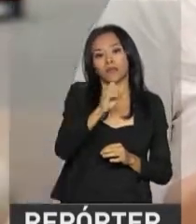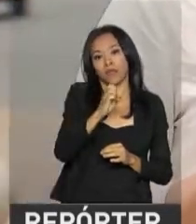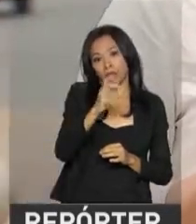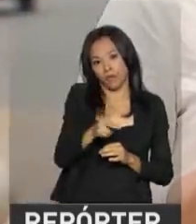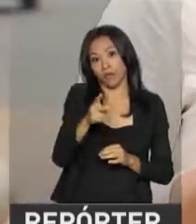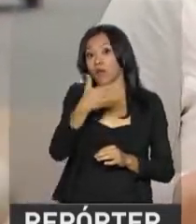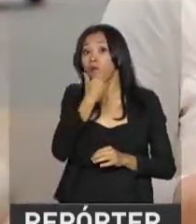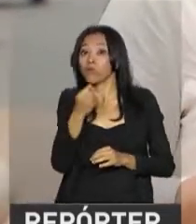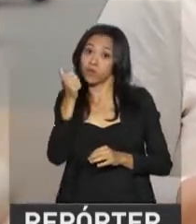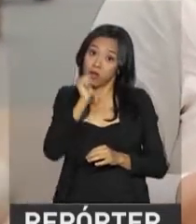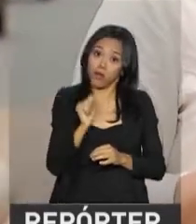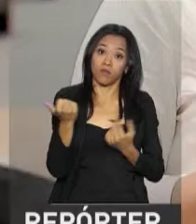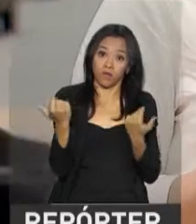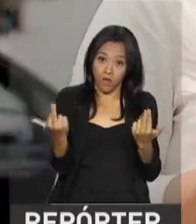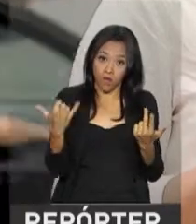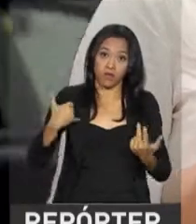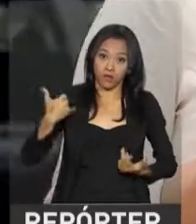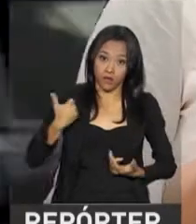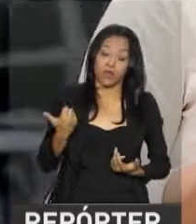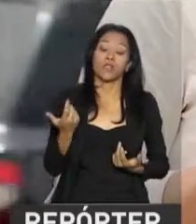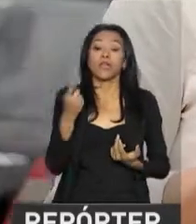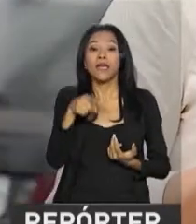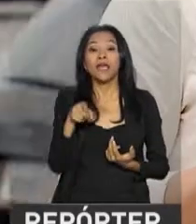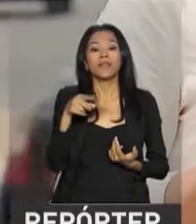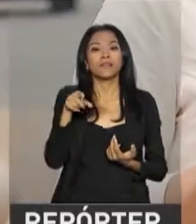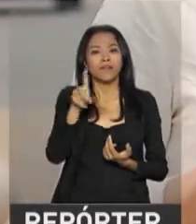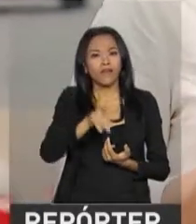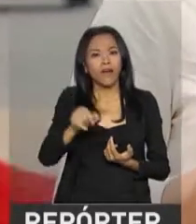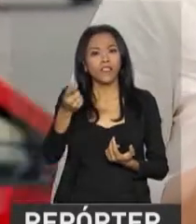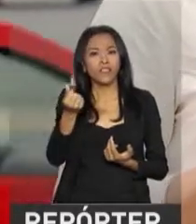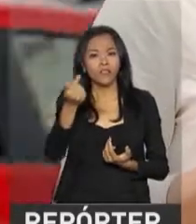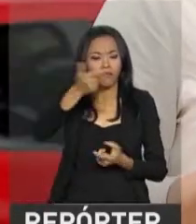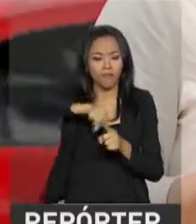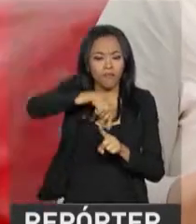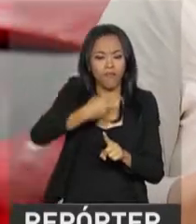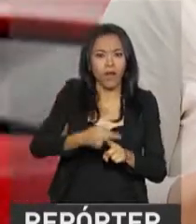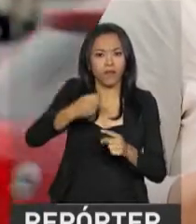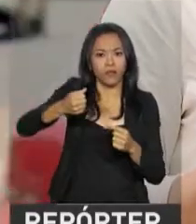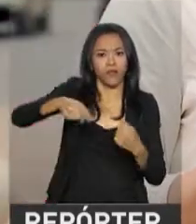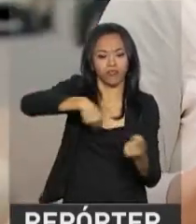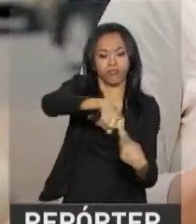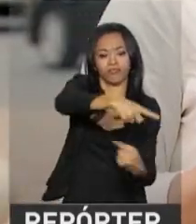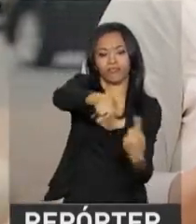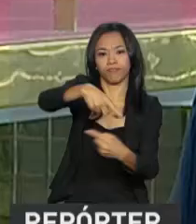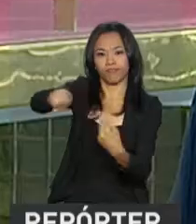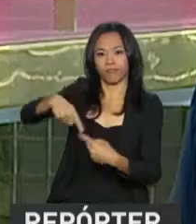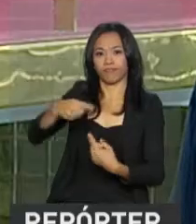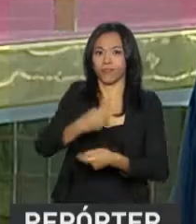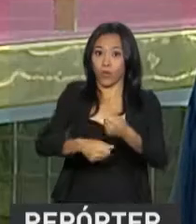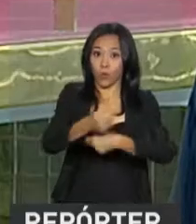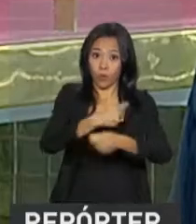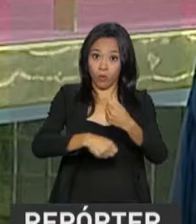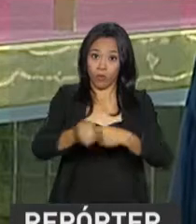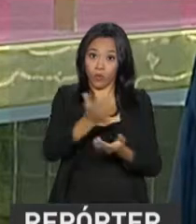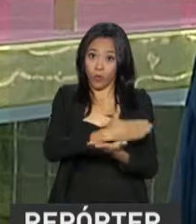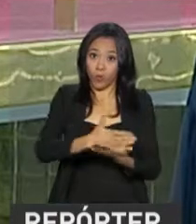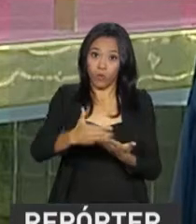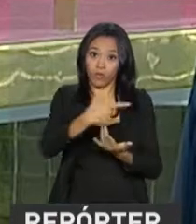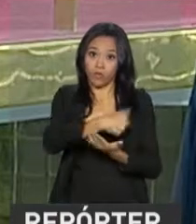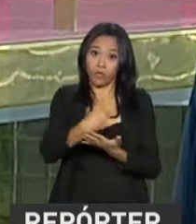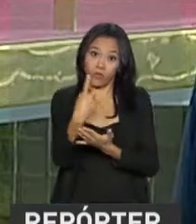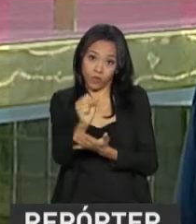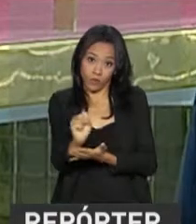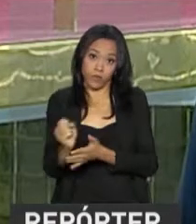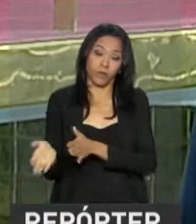as mulheres. A medida vai injetar mais recursos na economia no início de 2018. A ideia é reduzir o prazo